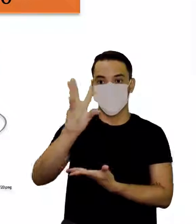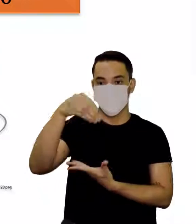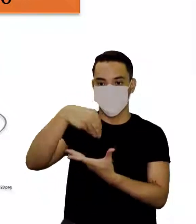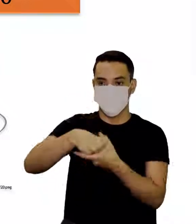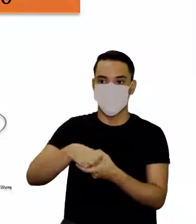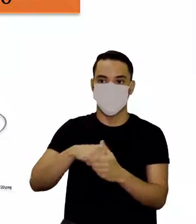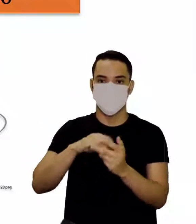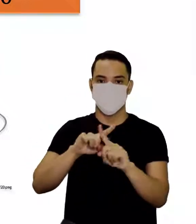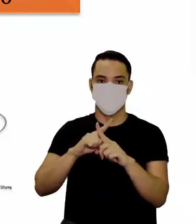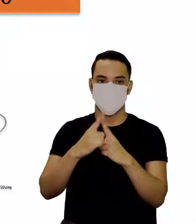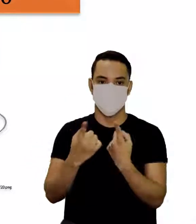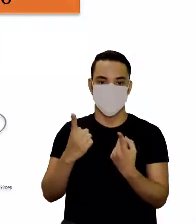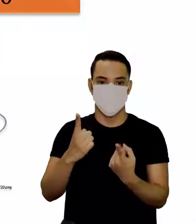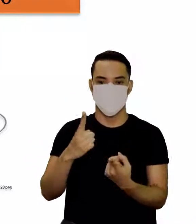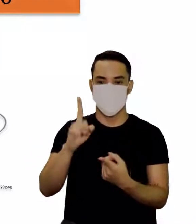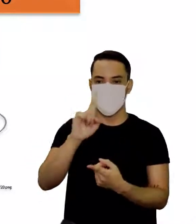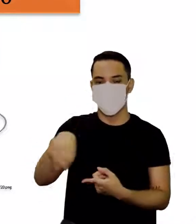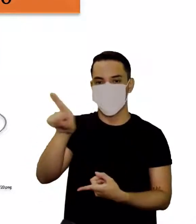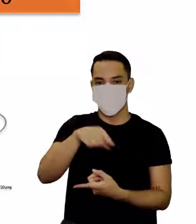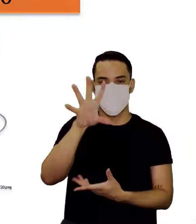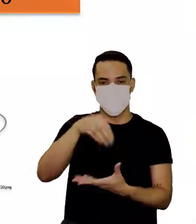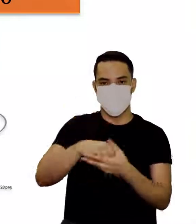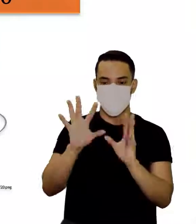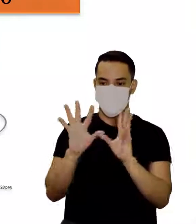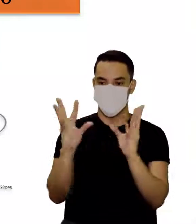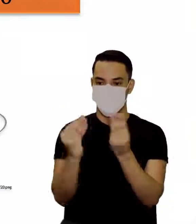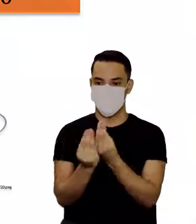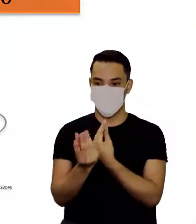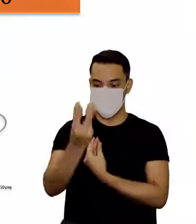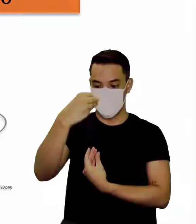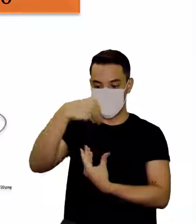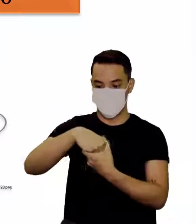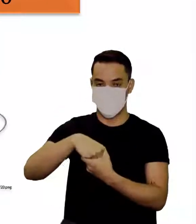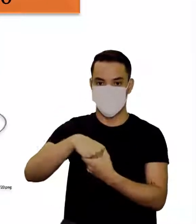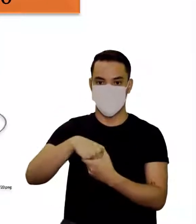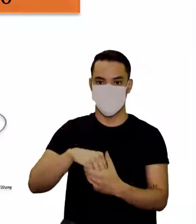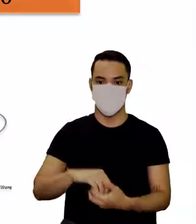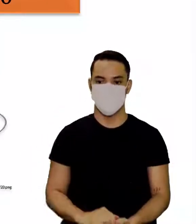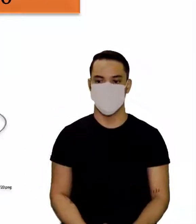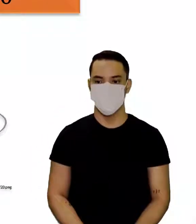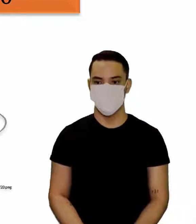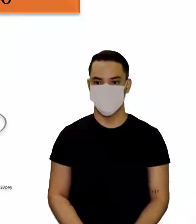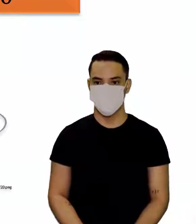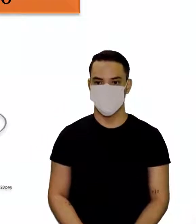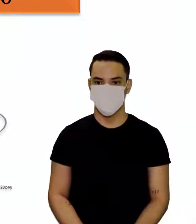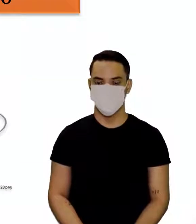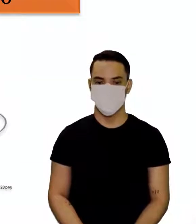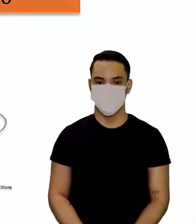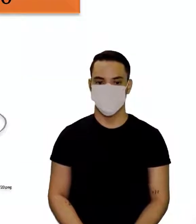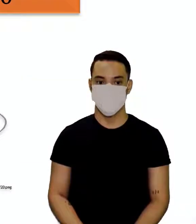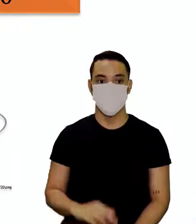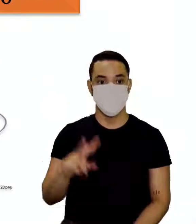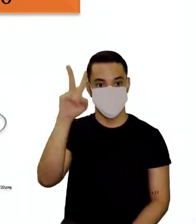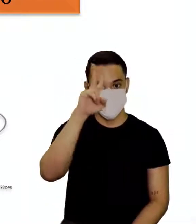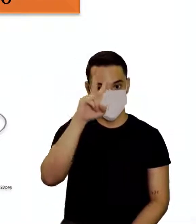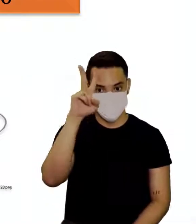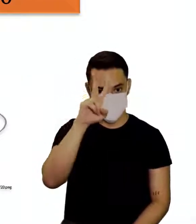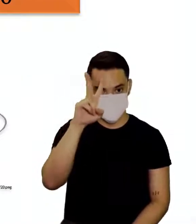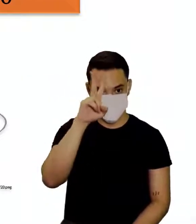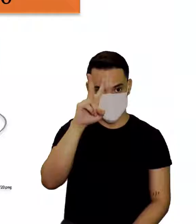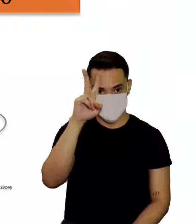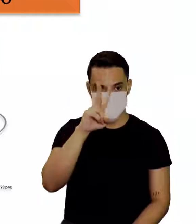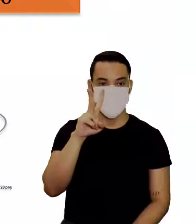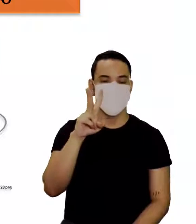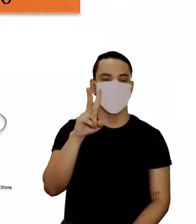mas ele se cancela. São partículas dentro do nêutron e do próton. Lembrando, carga do elétron, carga